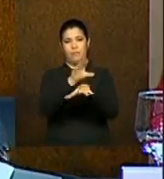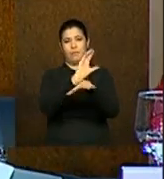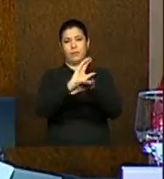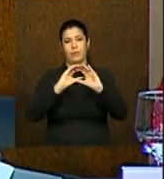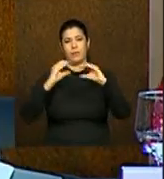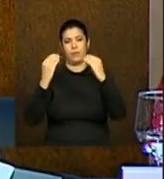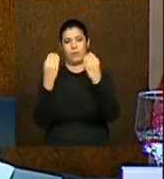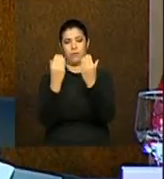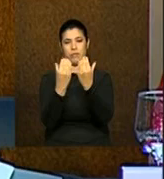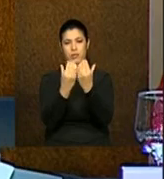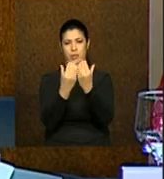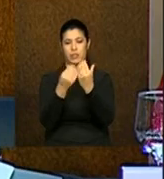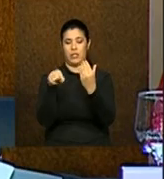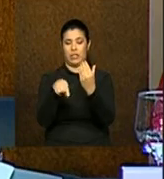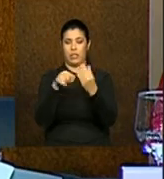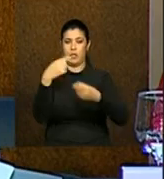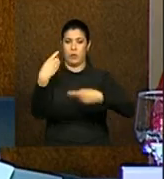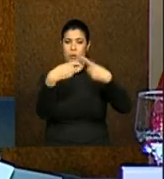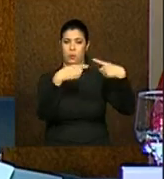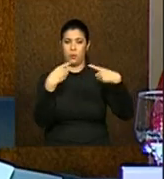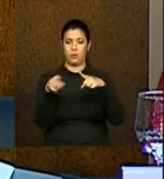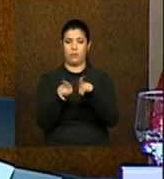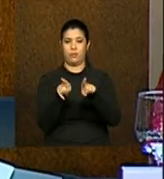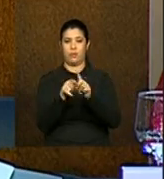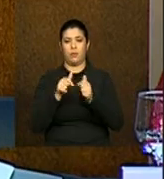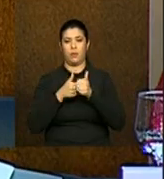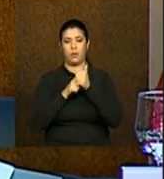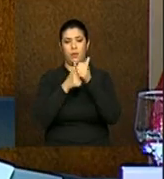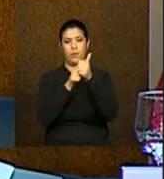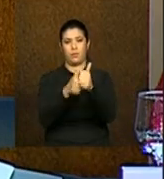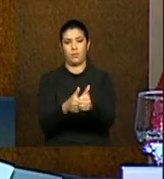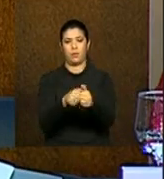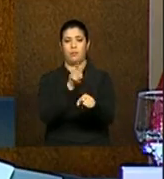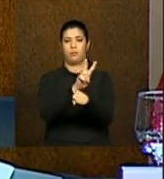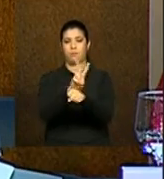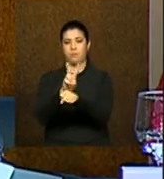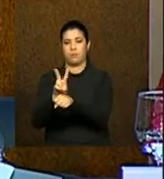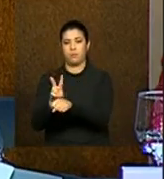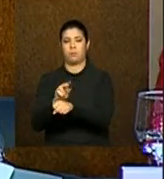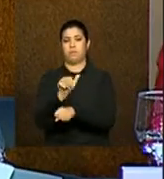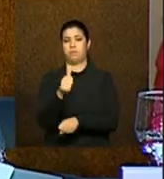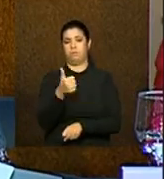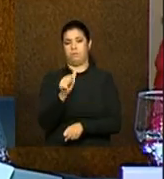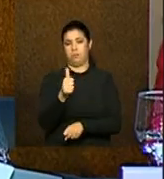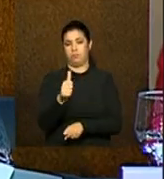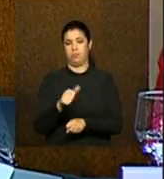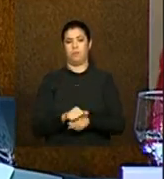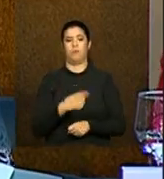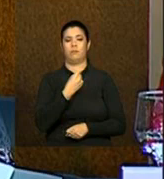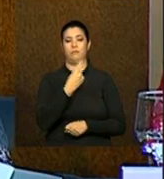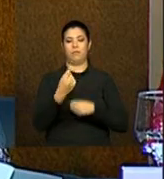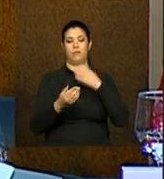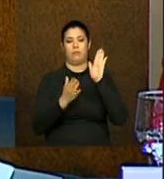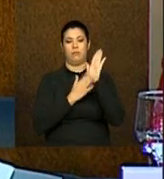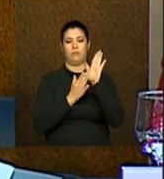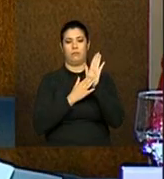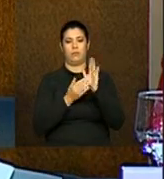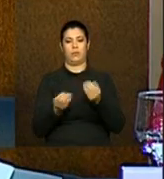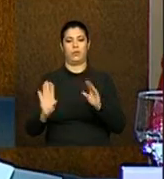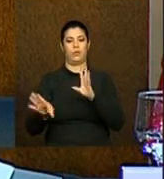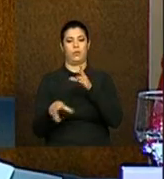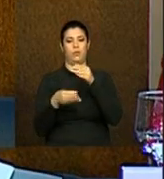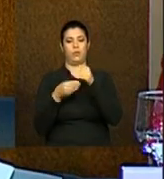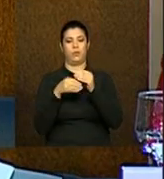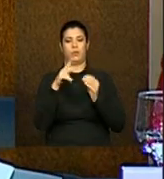discussão eh e de acompanhamento e monitoramento e avaliação eh das propostas incorporadas